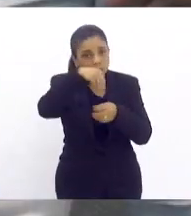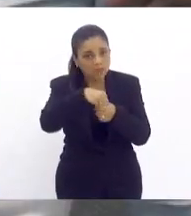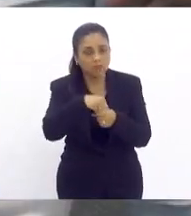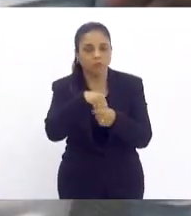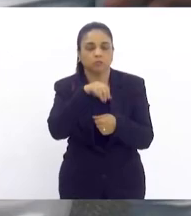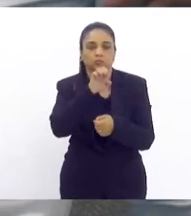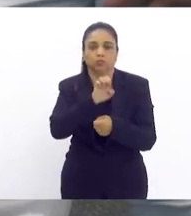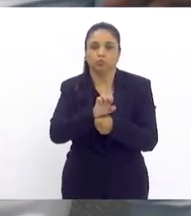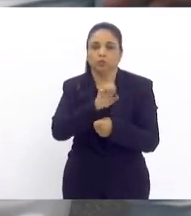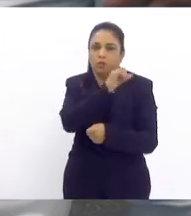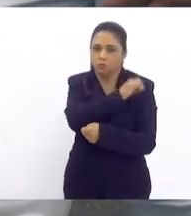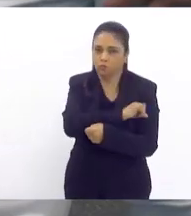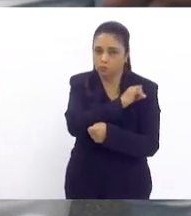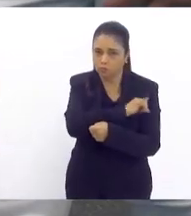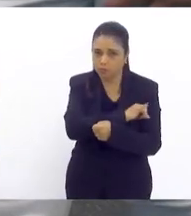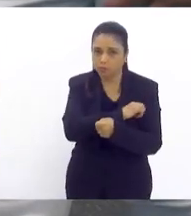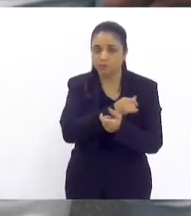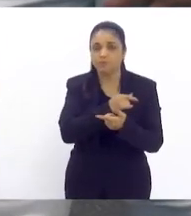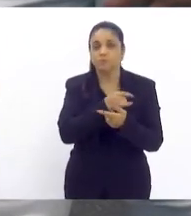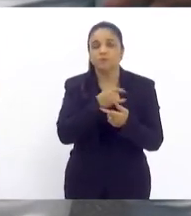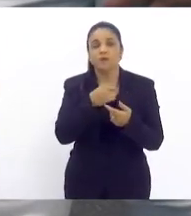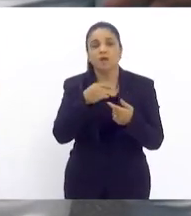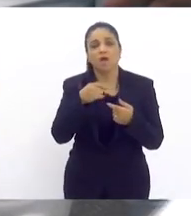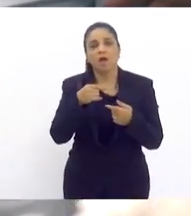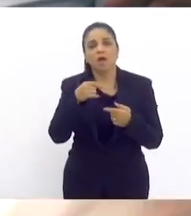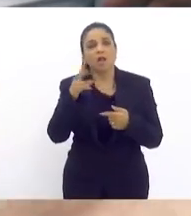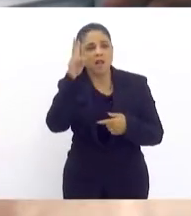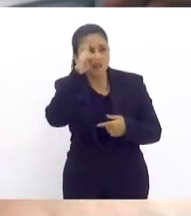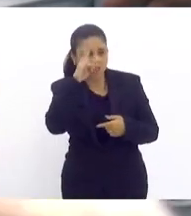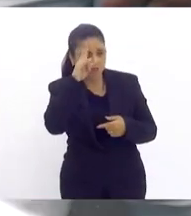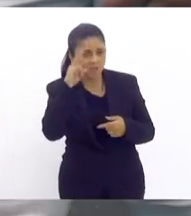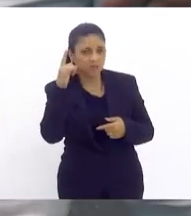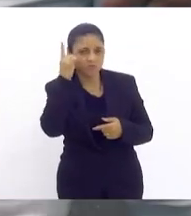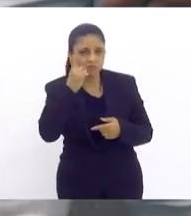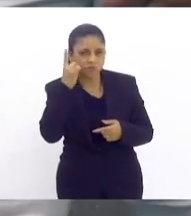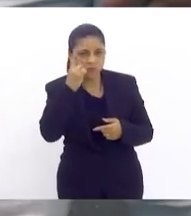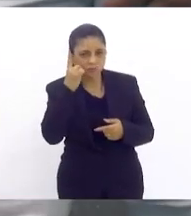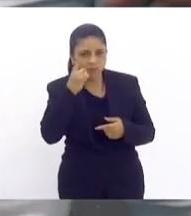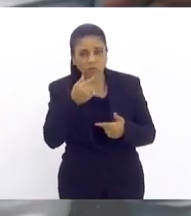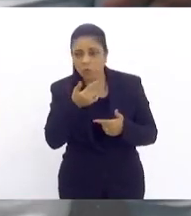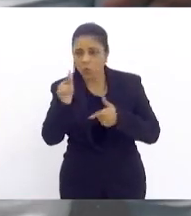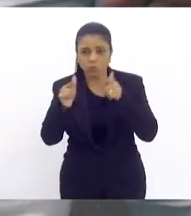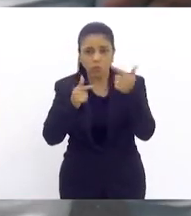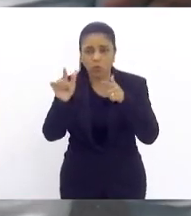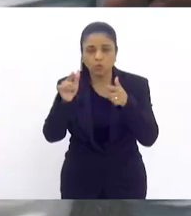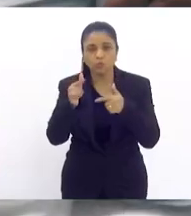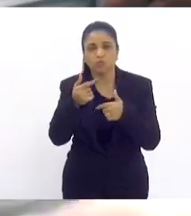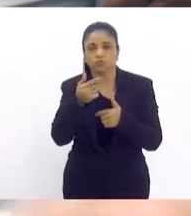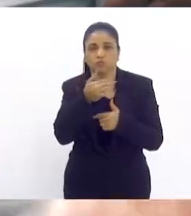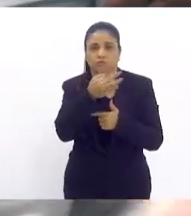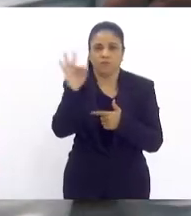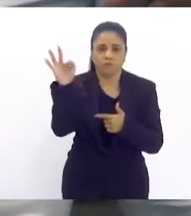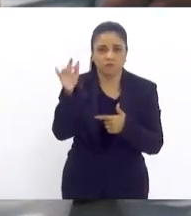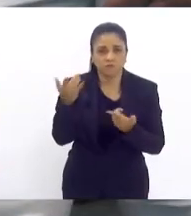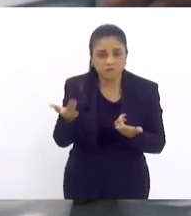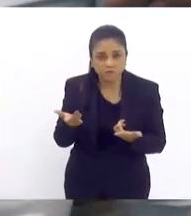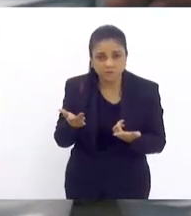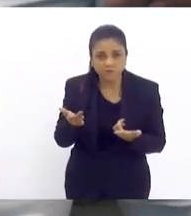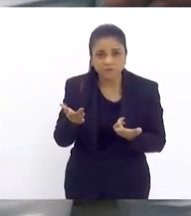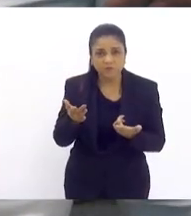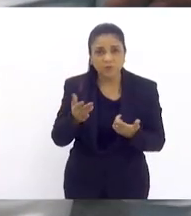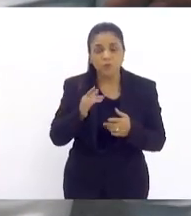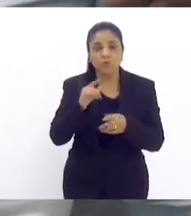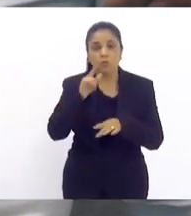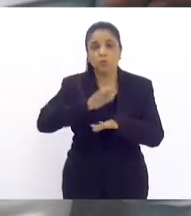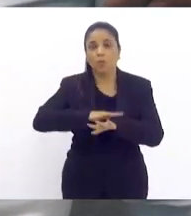porque a gente acaba sendo lembrado pela pelos demais entes da Federação só no período